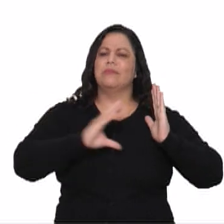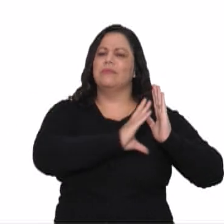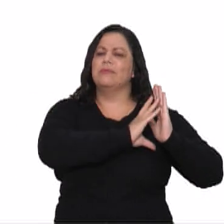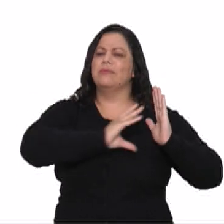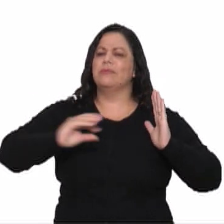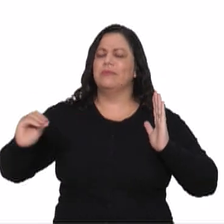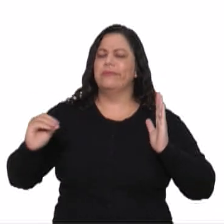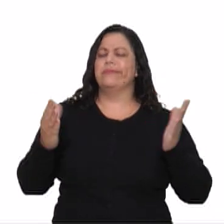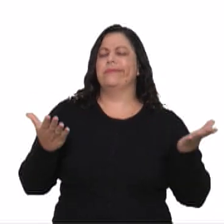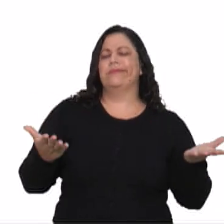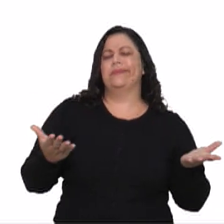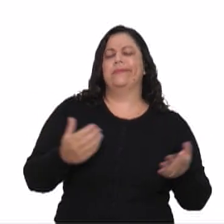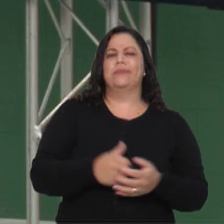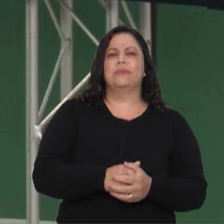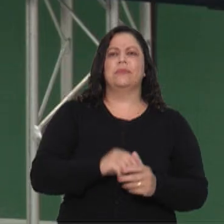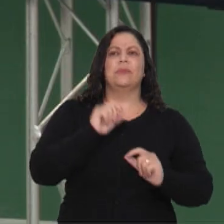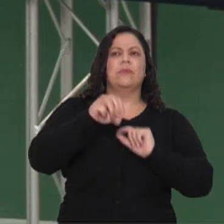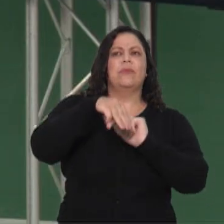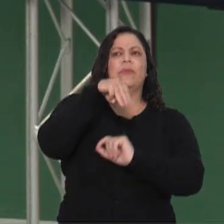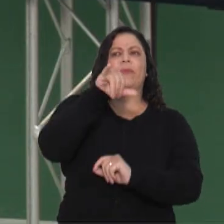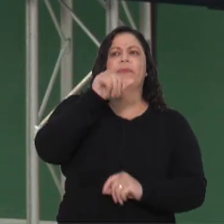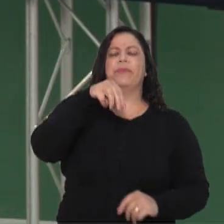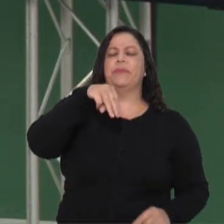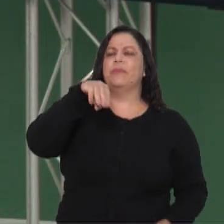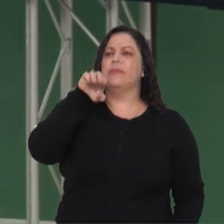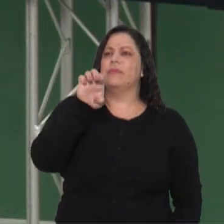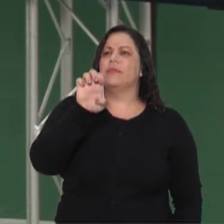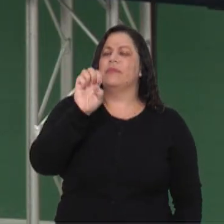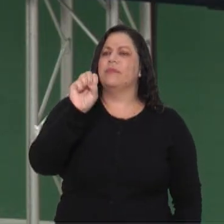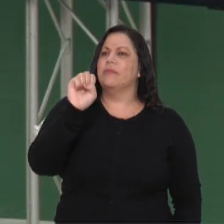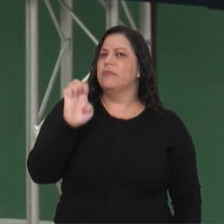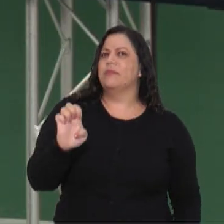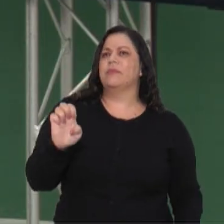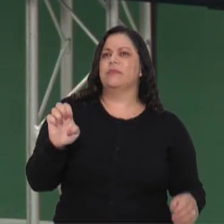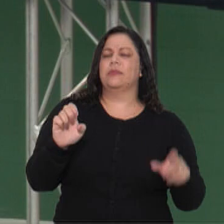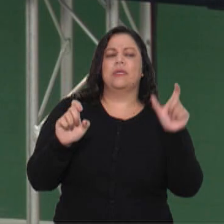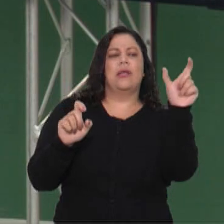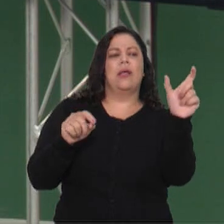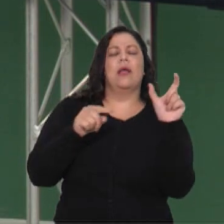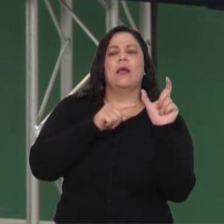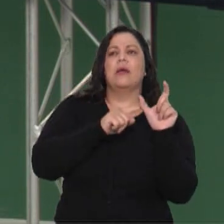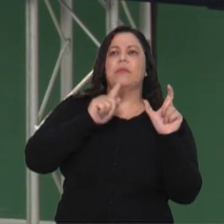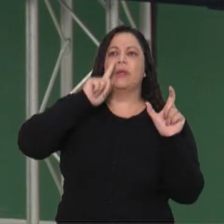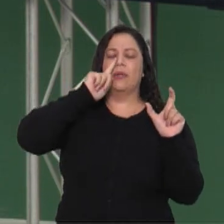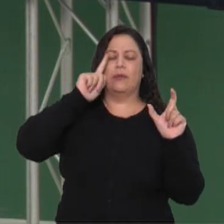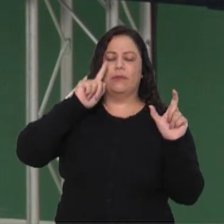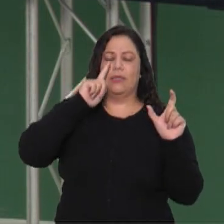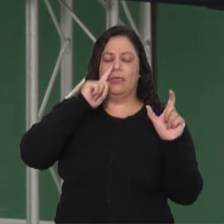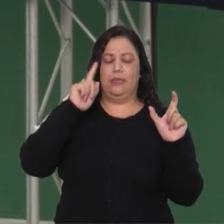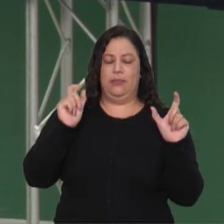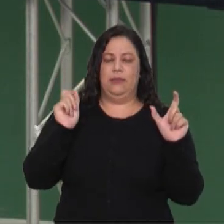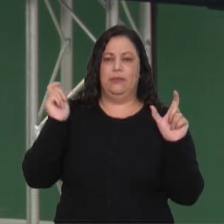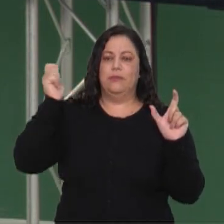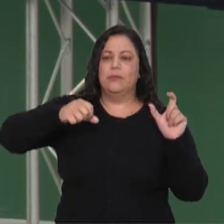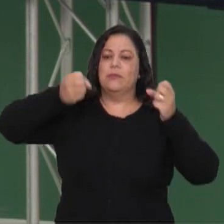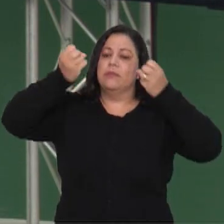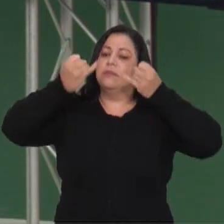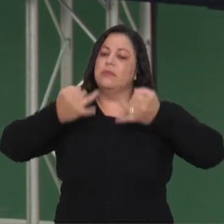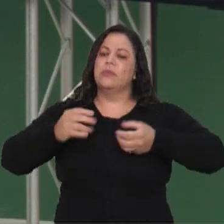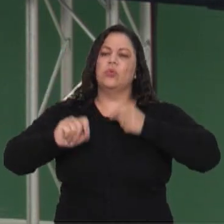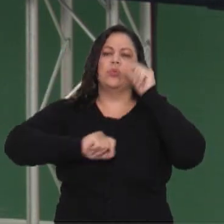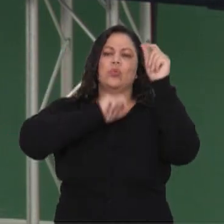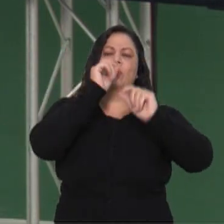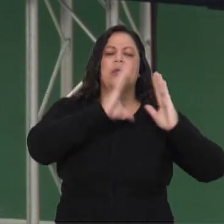mímese. A palavra mímese é a palavra grega para designar imitação,